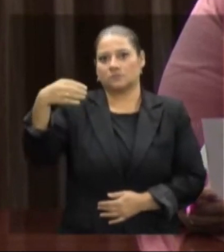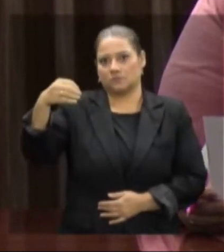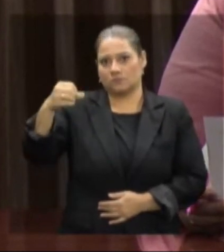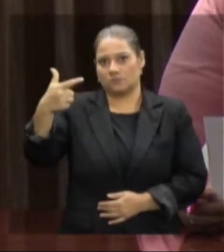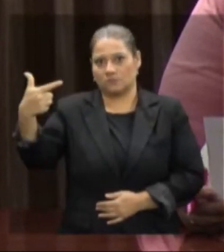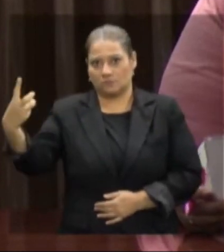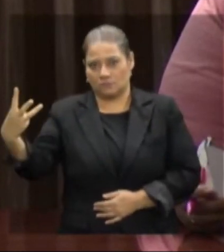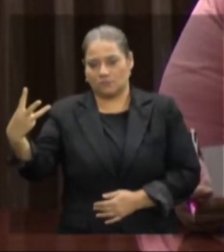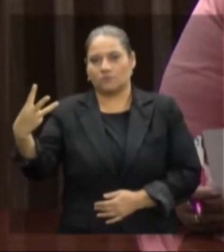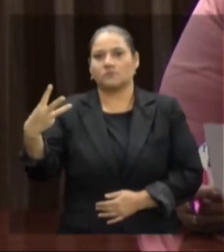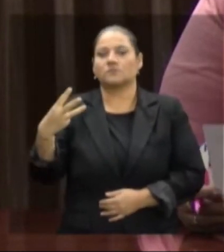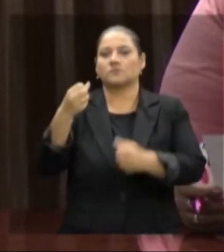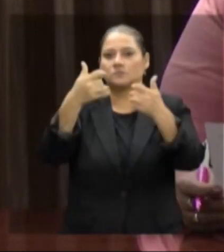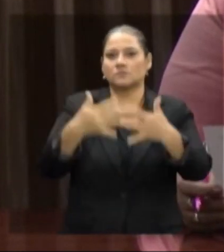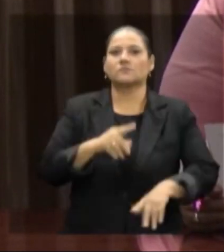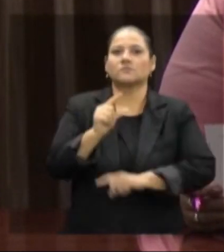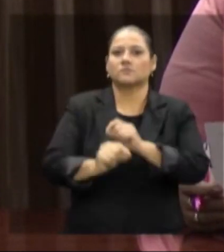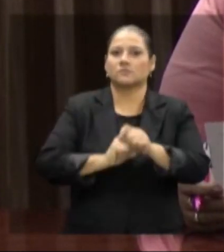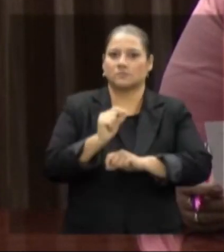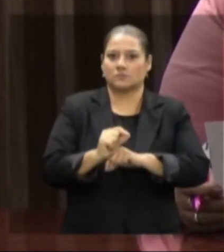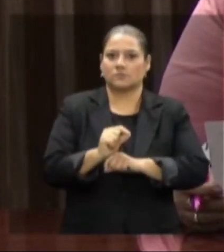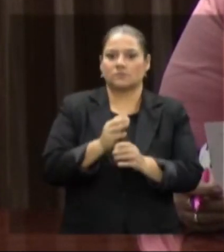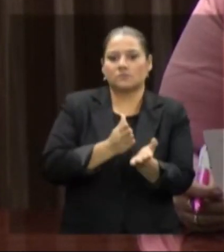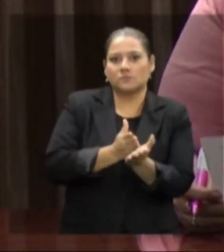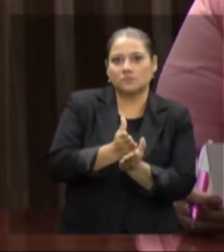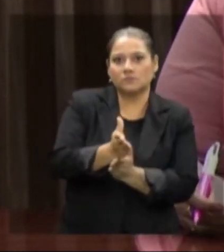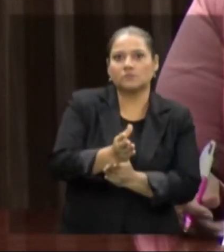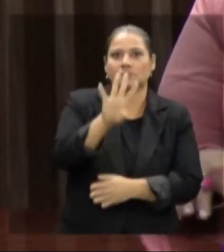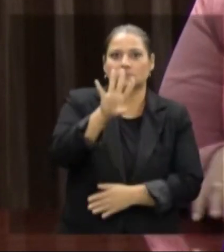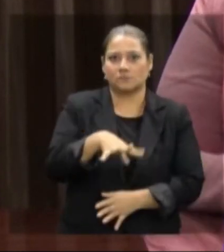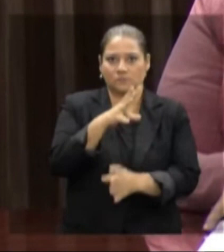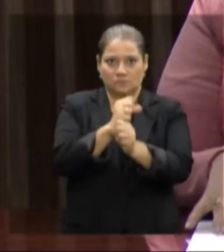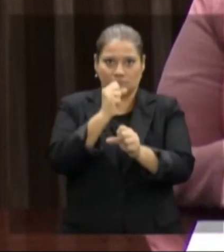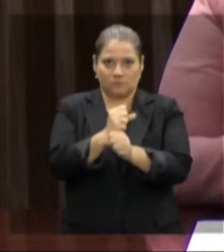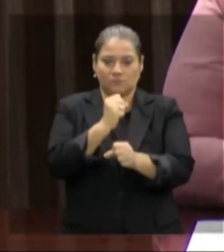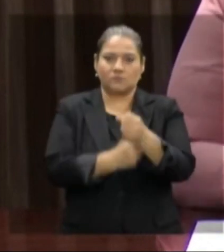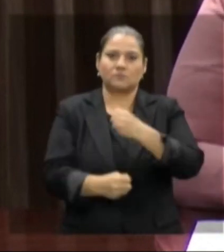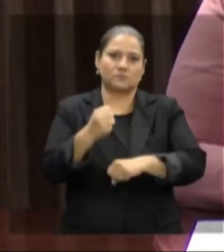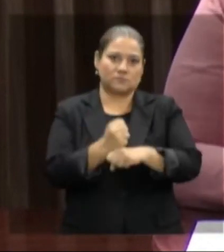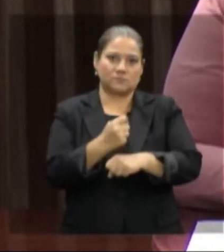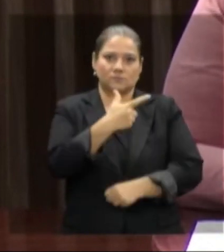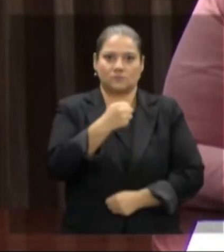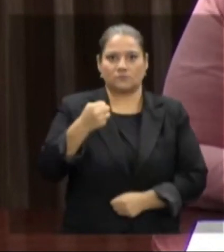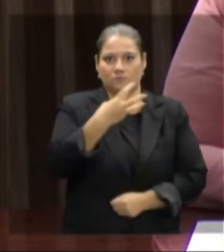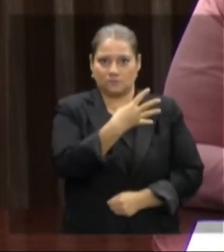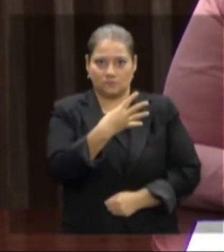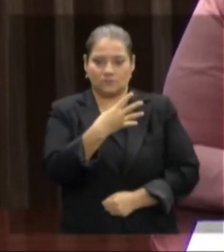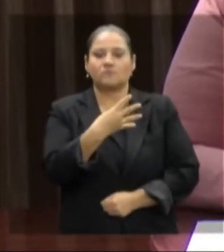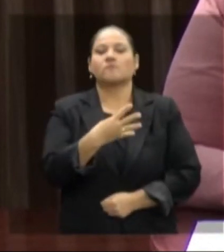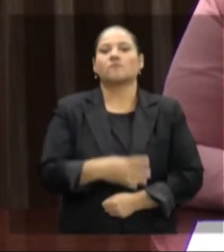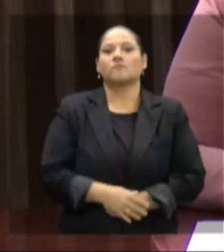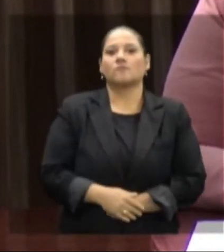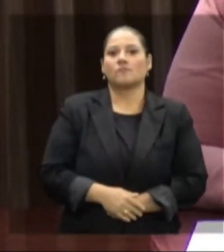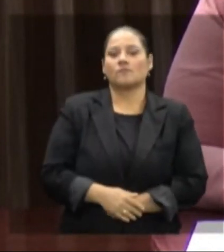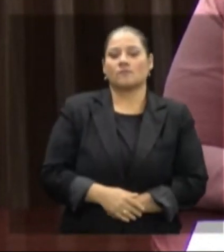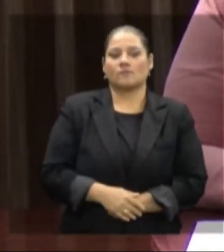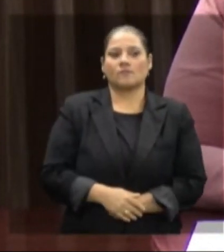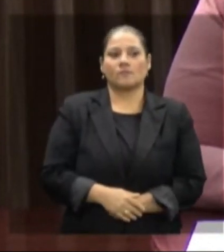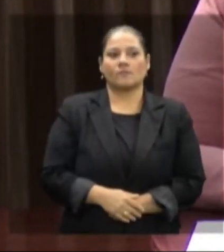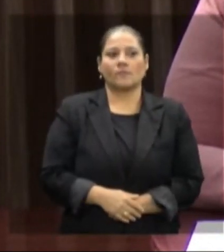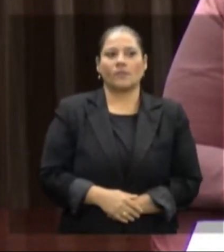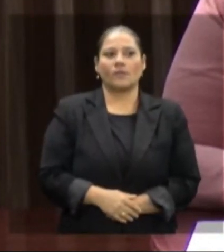de 2023, que dispõe sobre as diretrizes orçamentárias para o exercício de 2024 e da